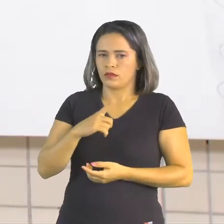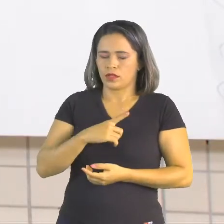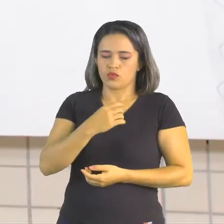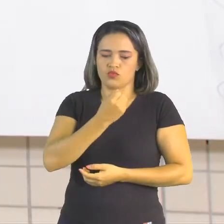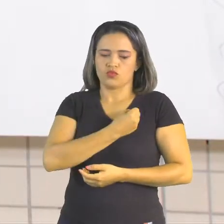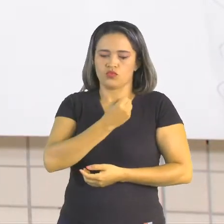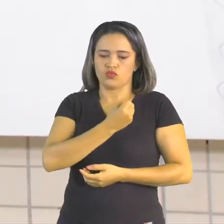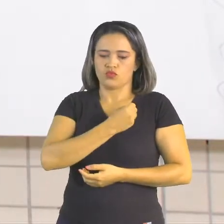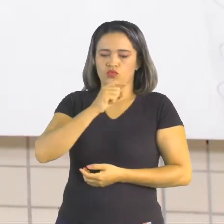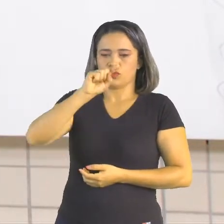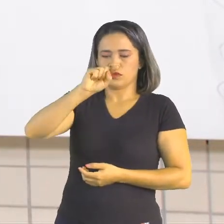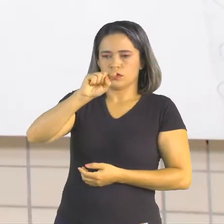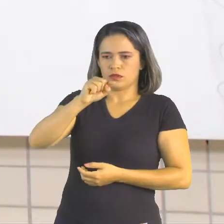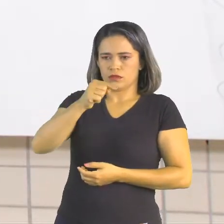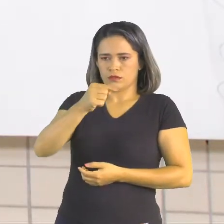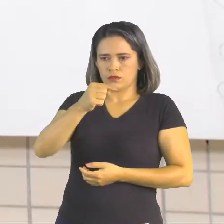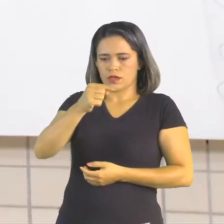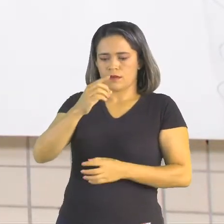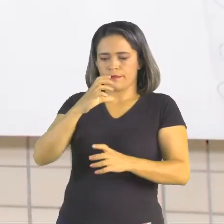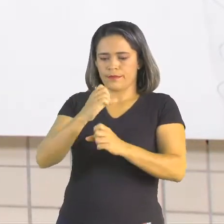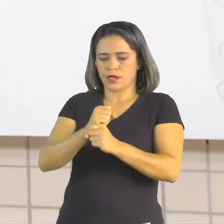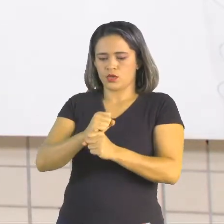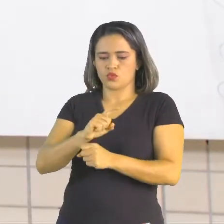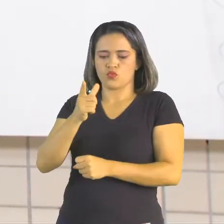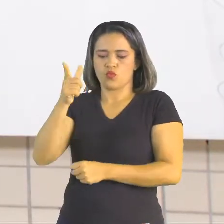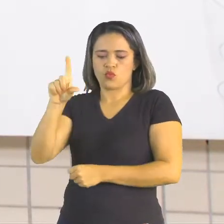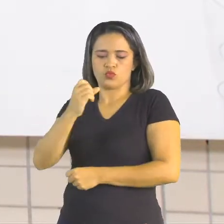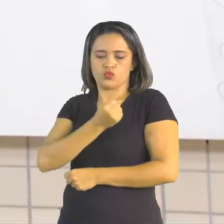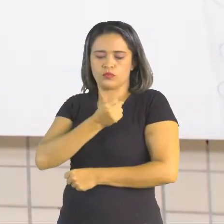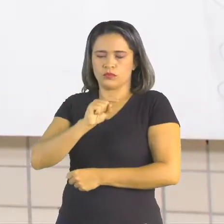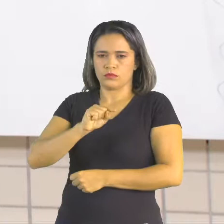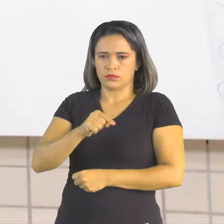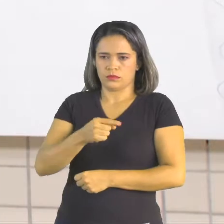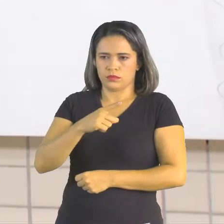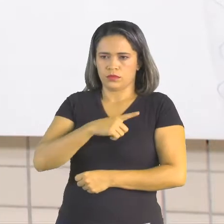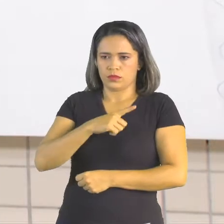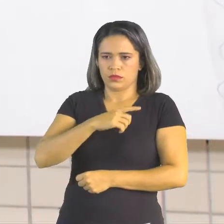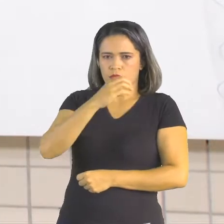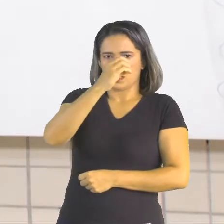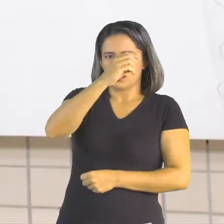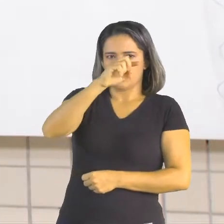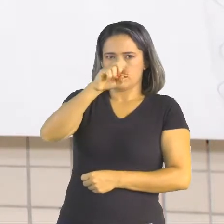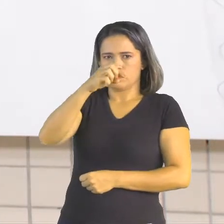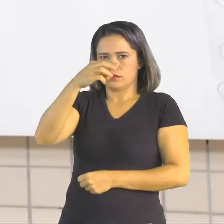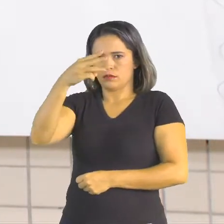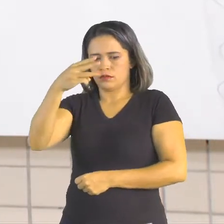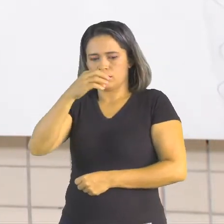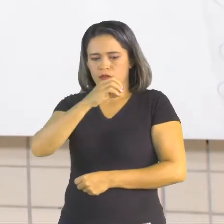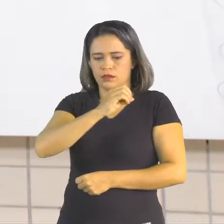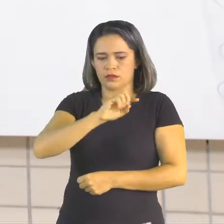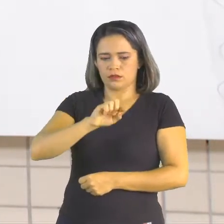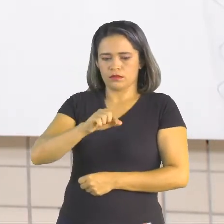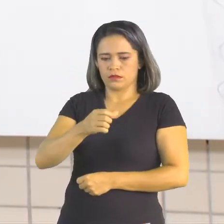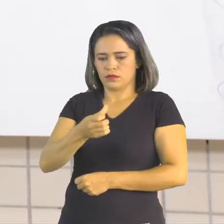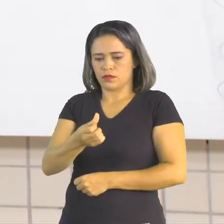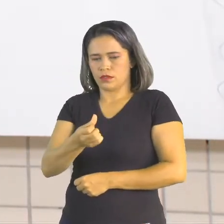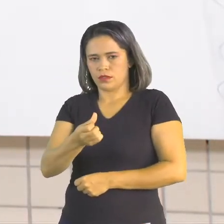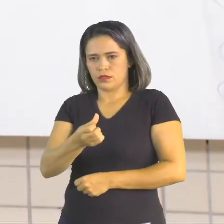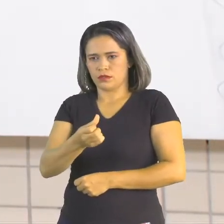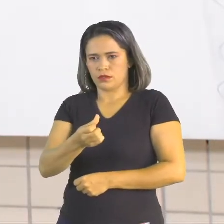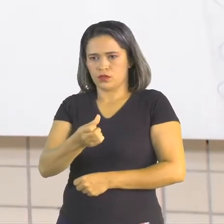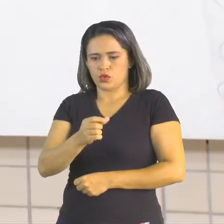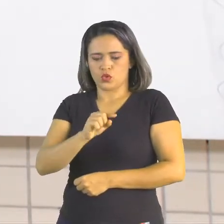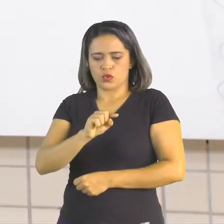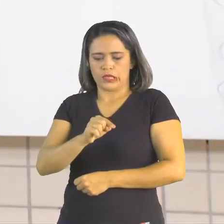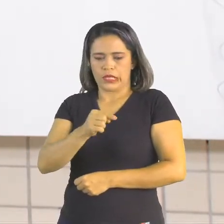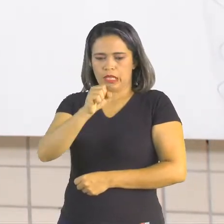número decimal somado com outro número decimal, eu tenho 3 décimos somados com 6 décimos, os décimos têm que